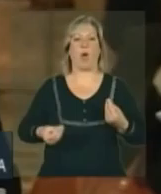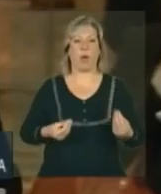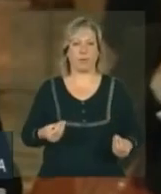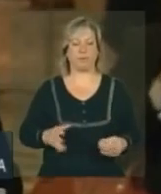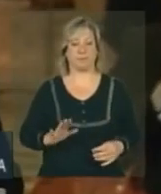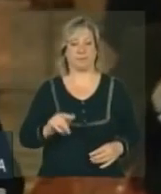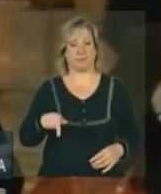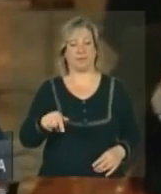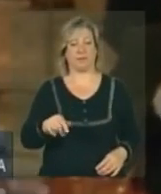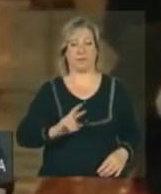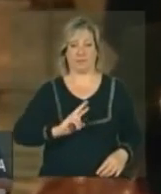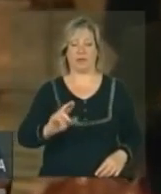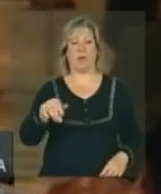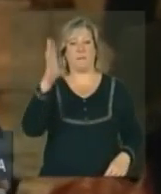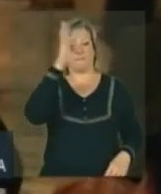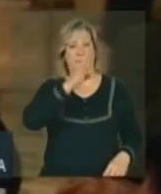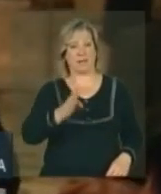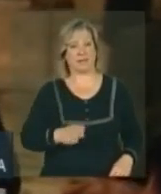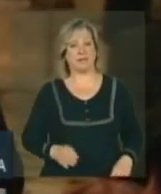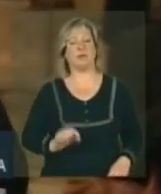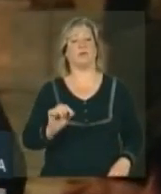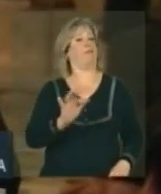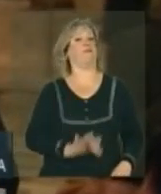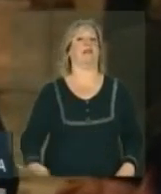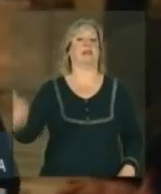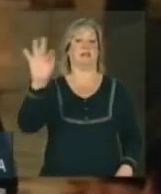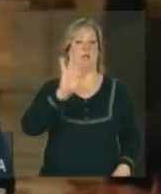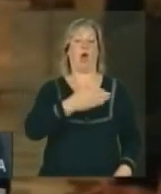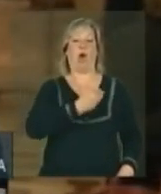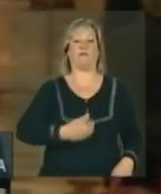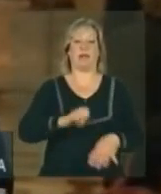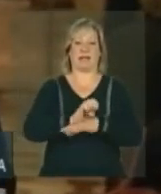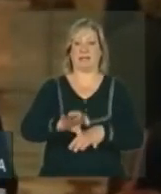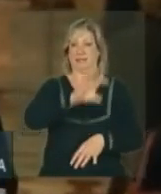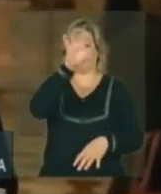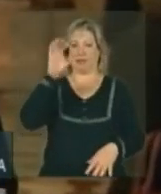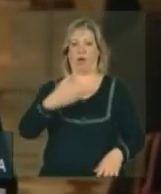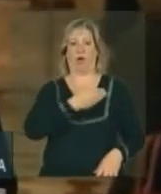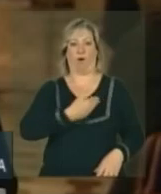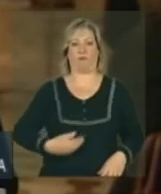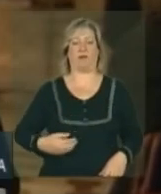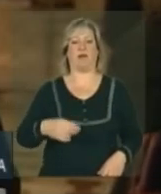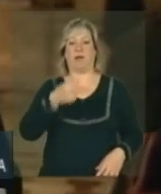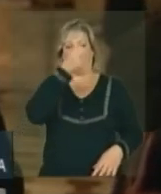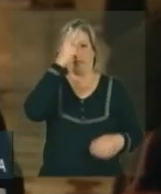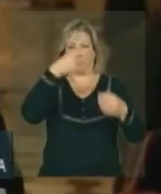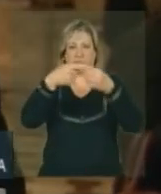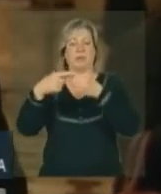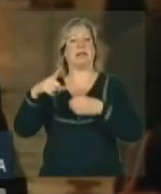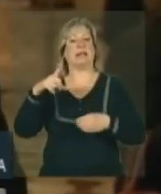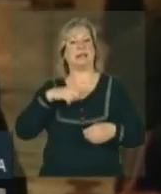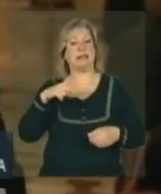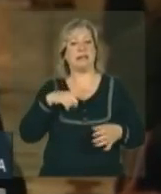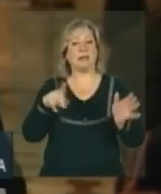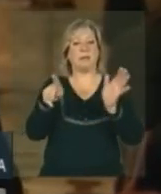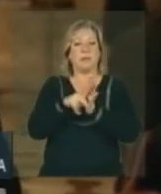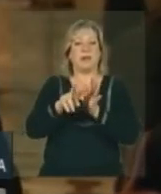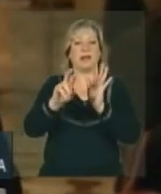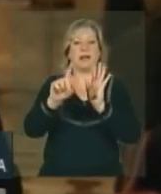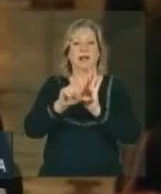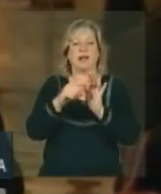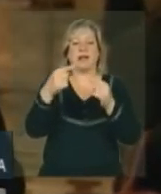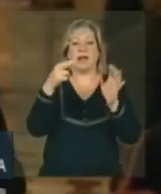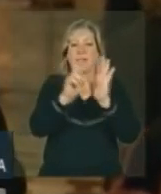uma federação. As prefeituras, os governos estaduais e o governo federal têm atribuições constitucionais, não é? Então, a própria FIFA,